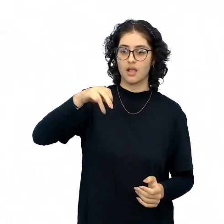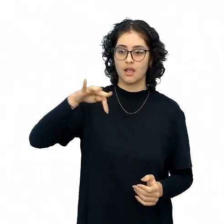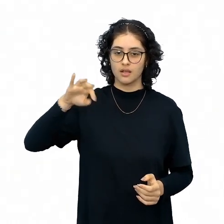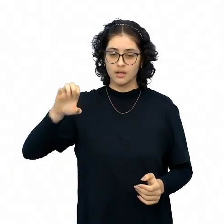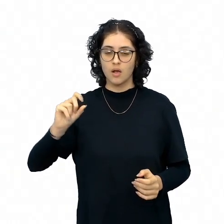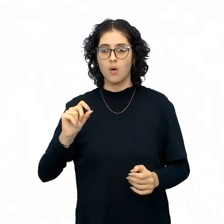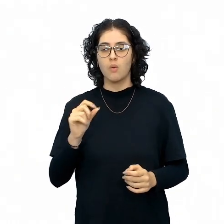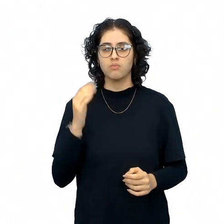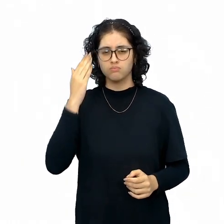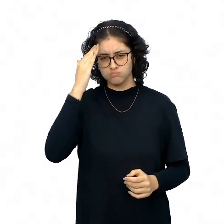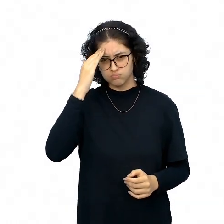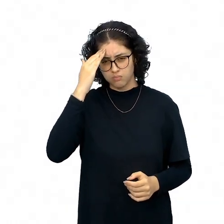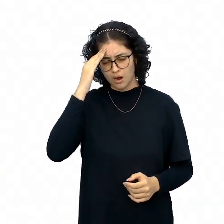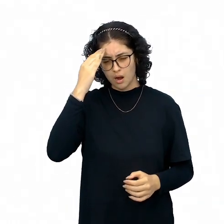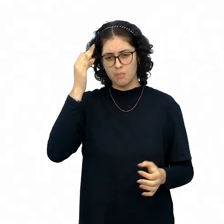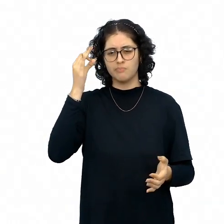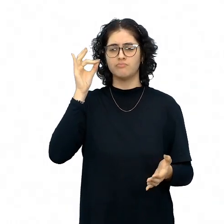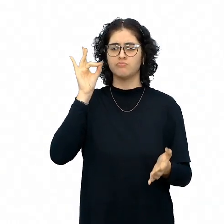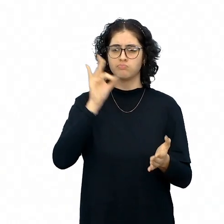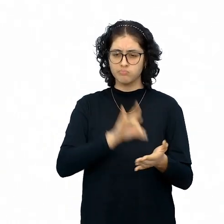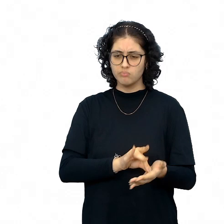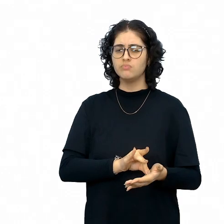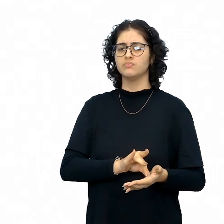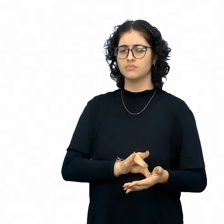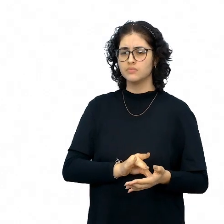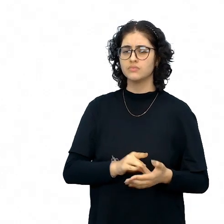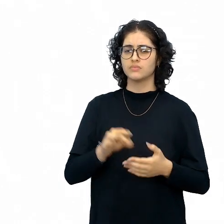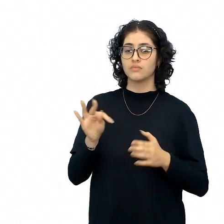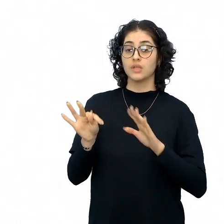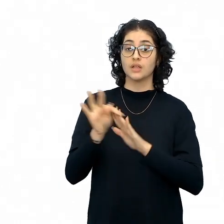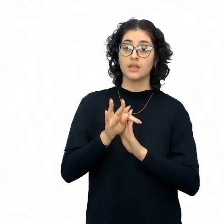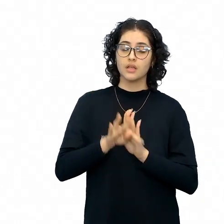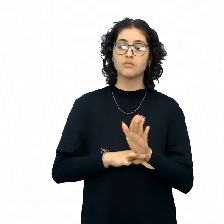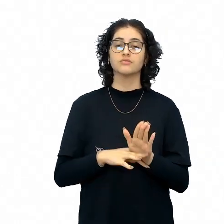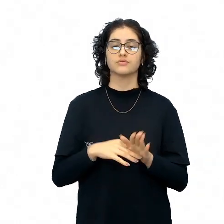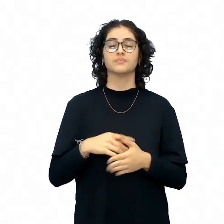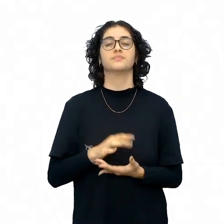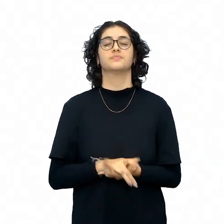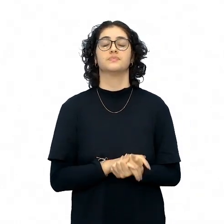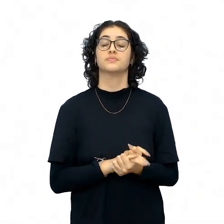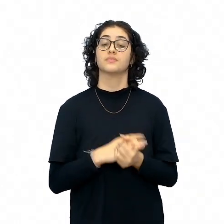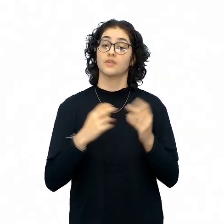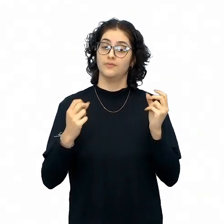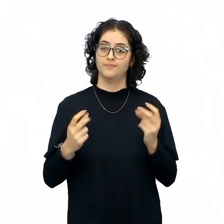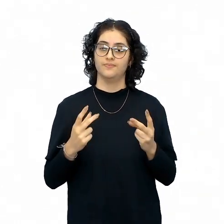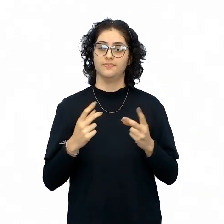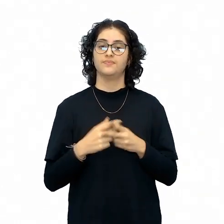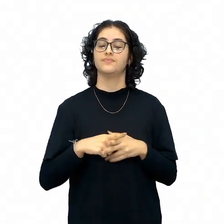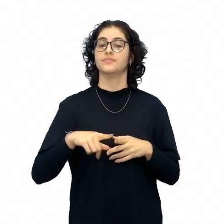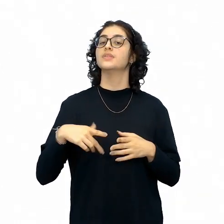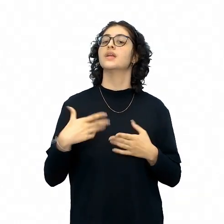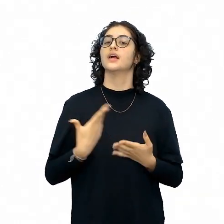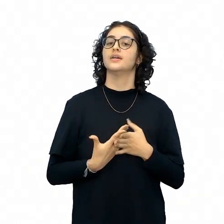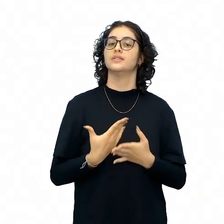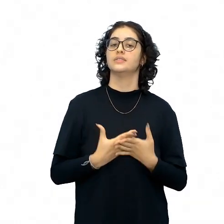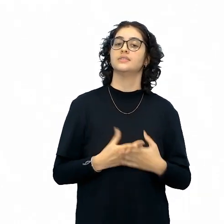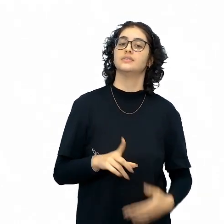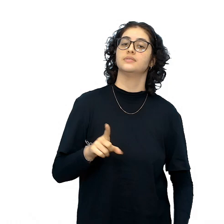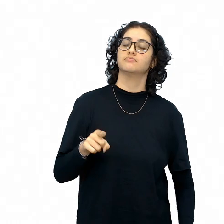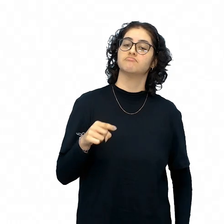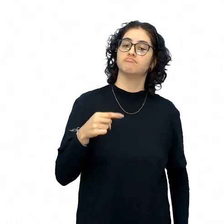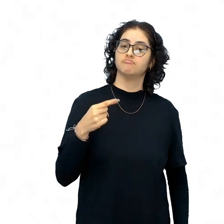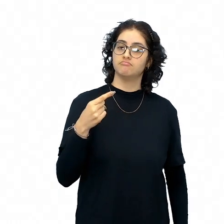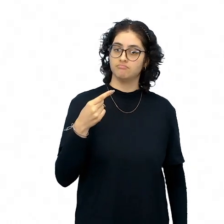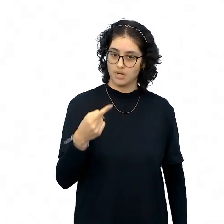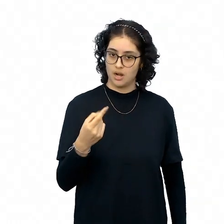compreender realmente qual era o sentido do texto lido, ok? Então, as aulas seguintes, não é? Após